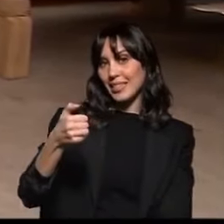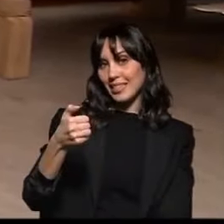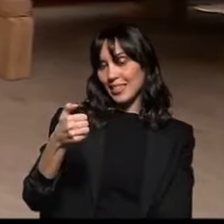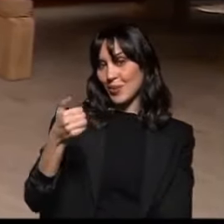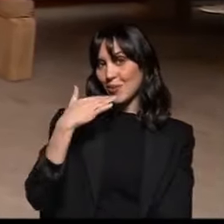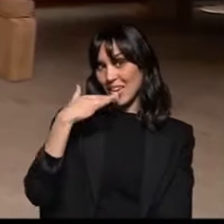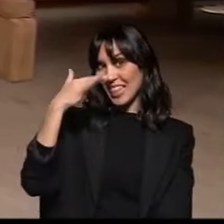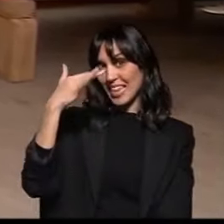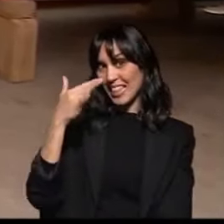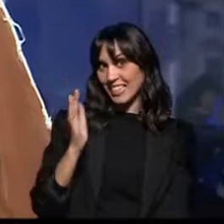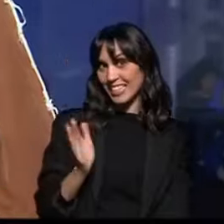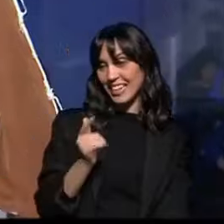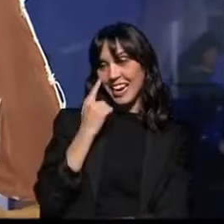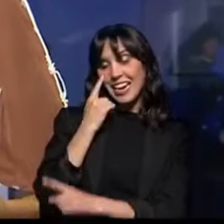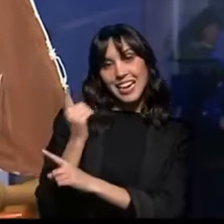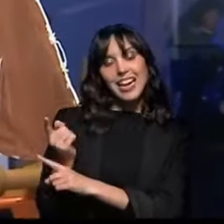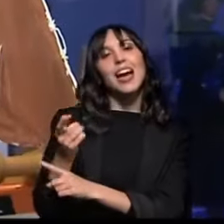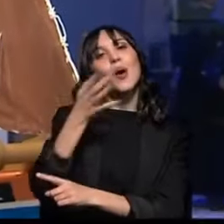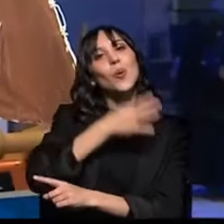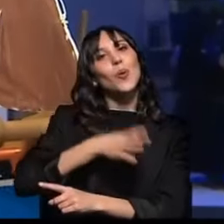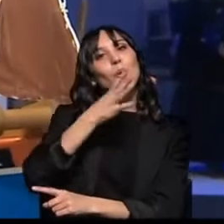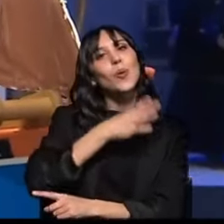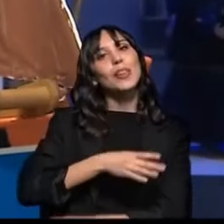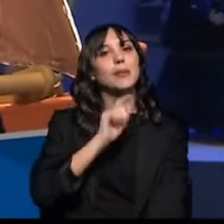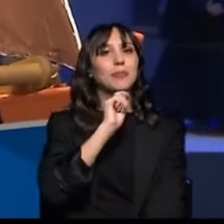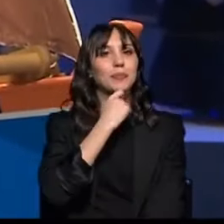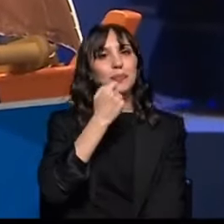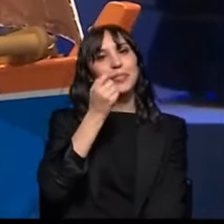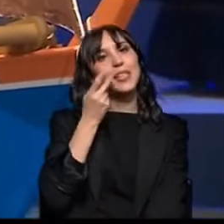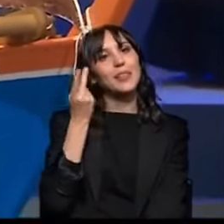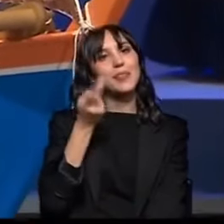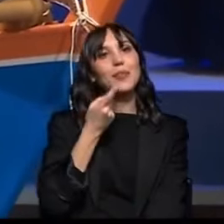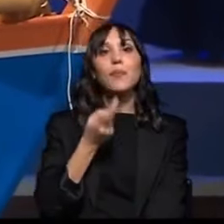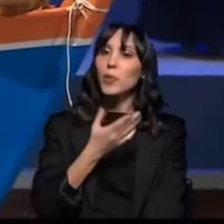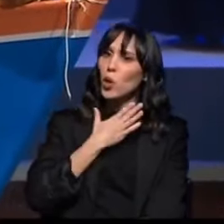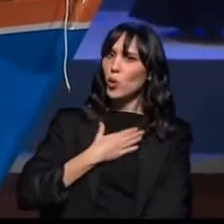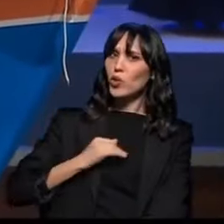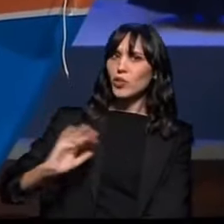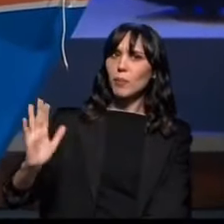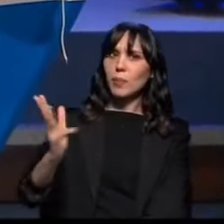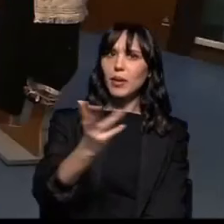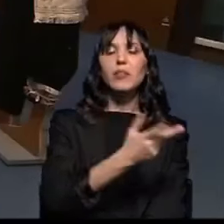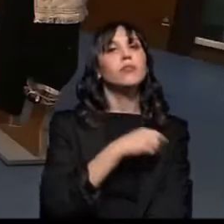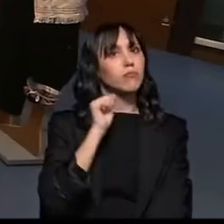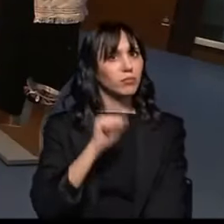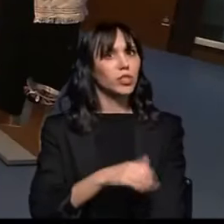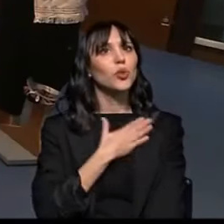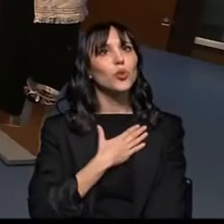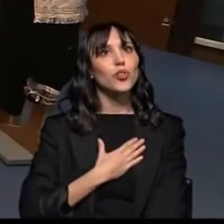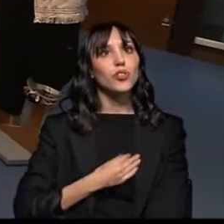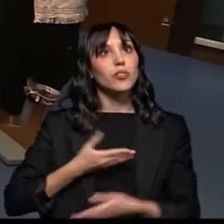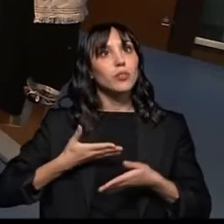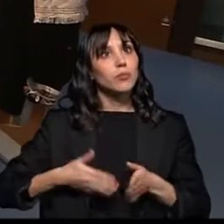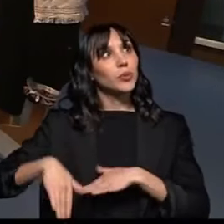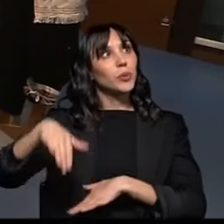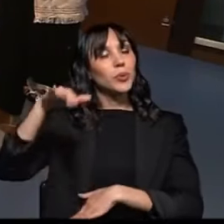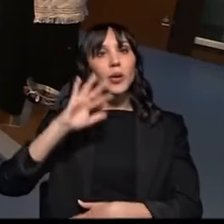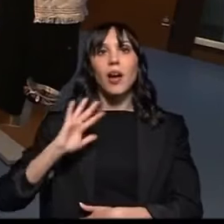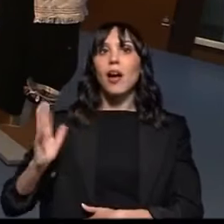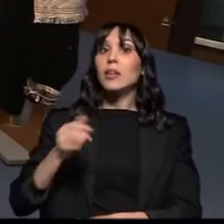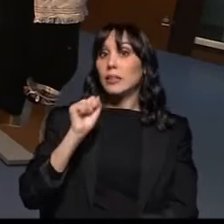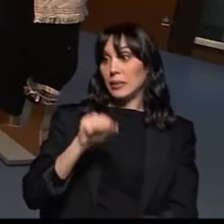segredo da vida. Dona Maria do Desterro, gosta deste ambiente? Sim, gosto muito. Nasceu nele? Claro. Não